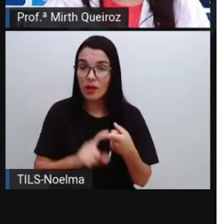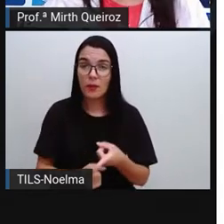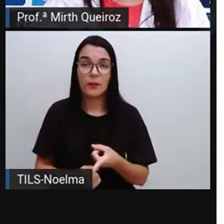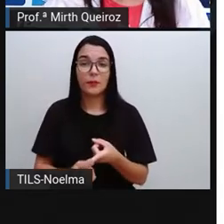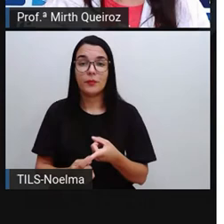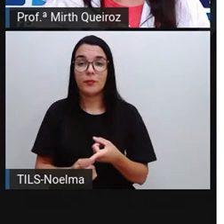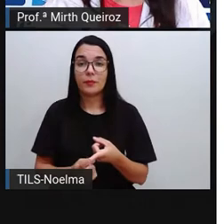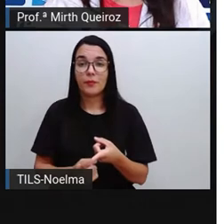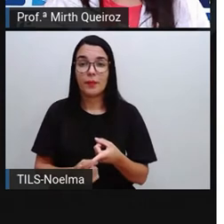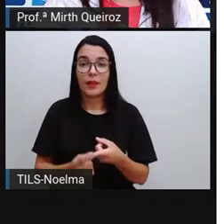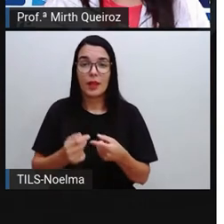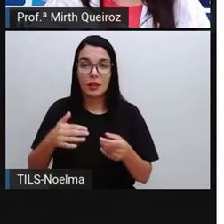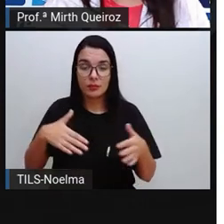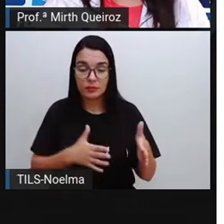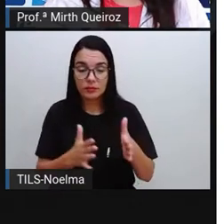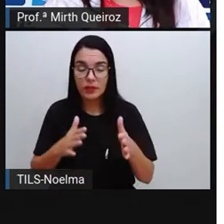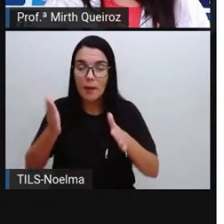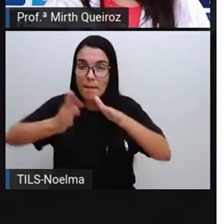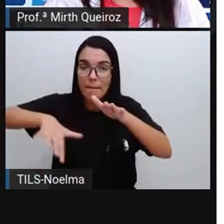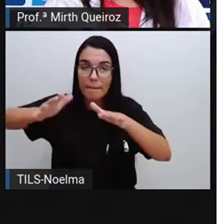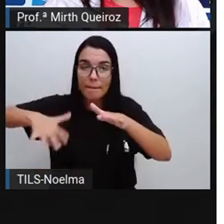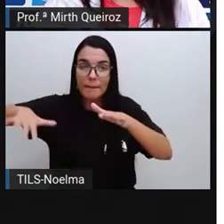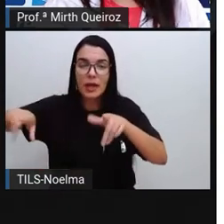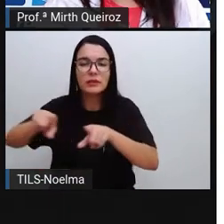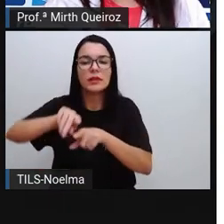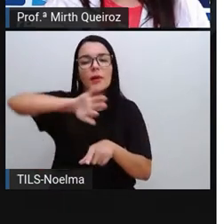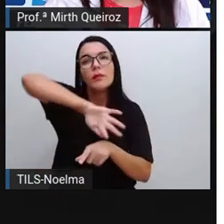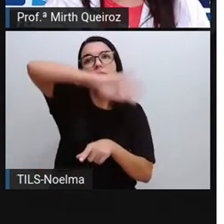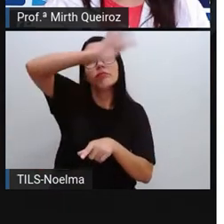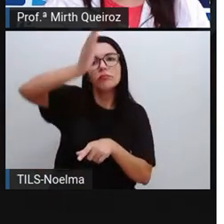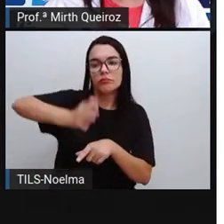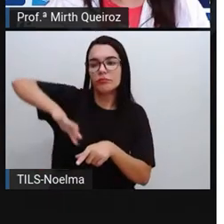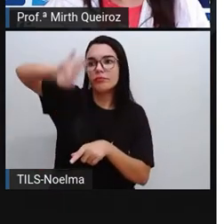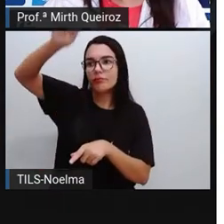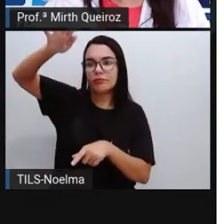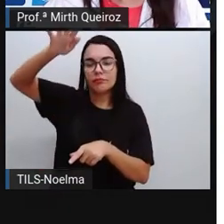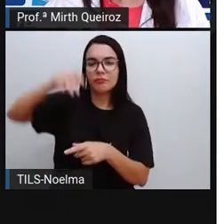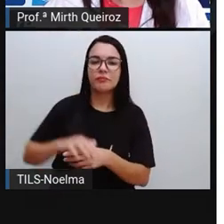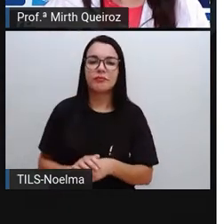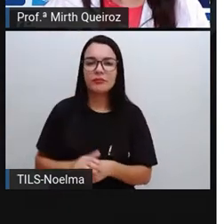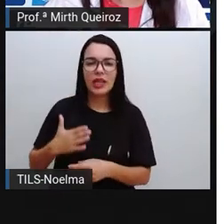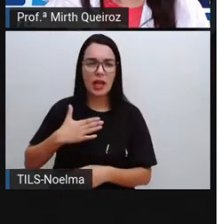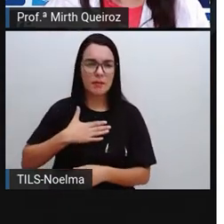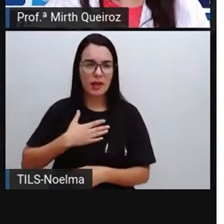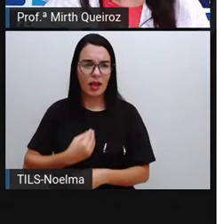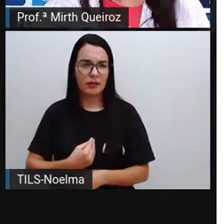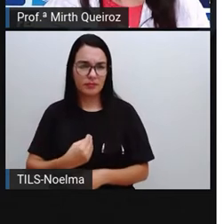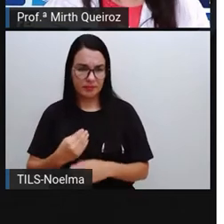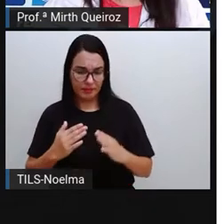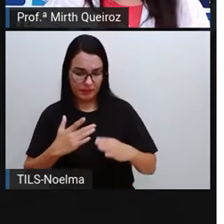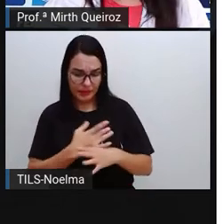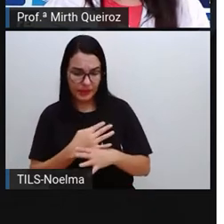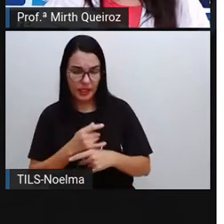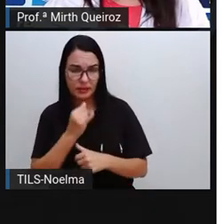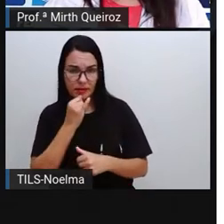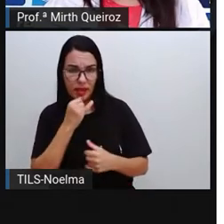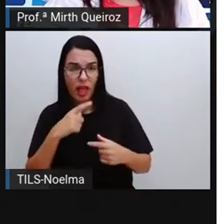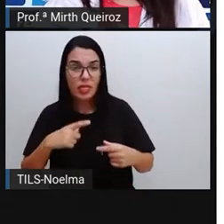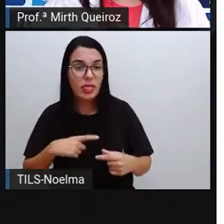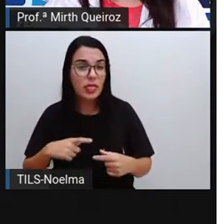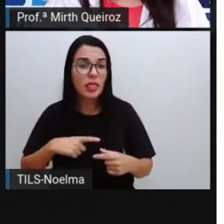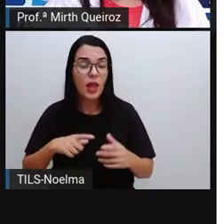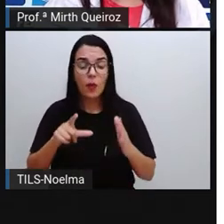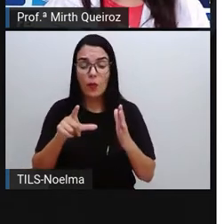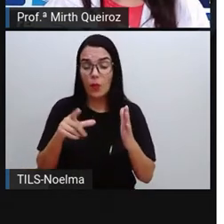rios, córregos, mares e montanhas. Na minha cidade, por exemplo, há um limite